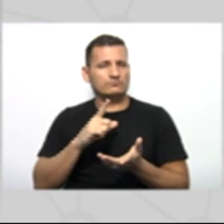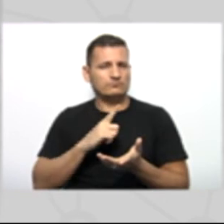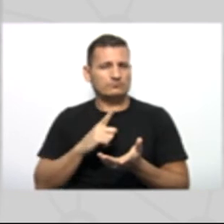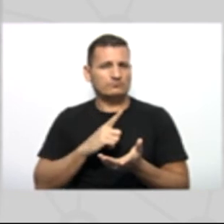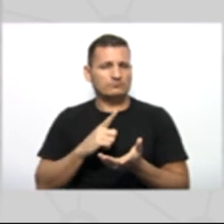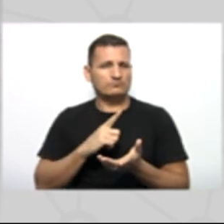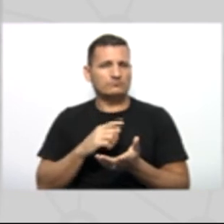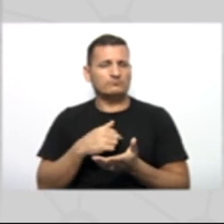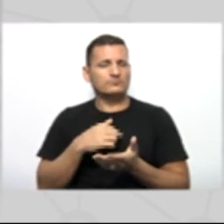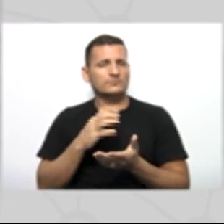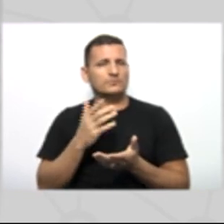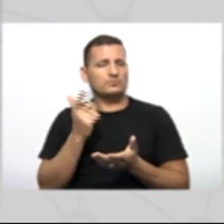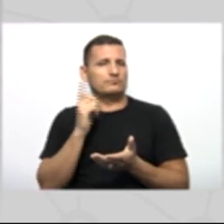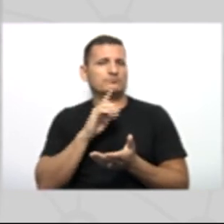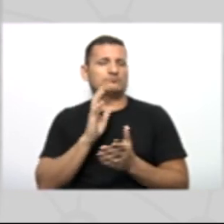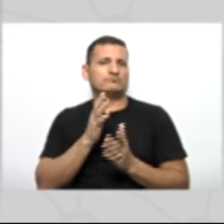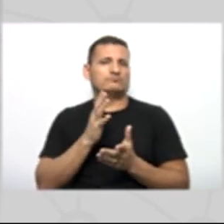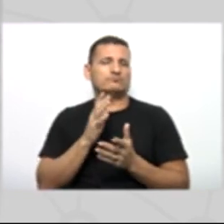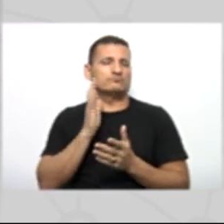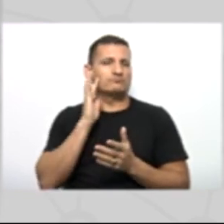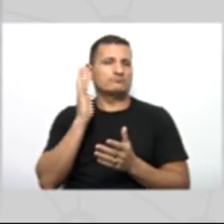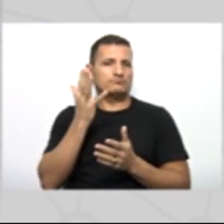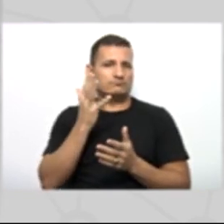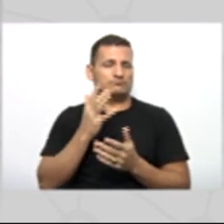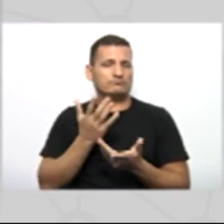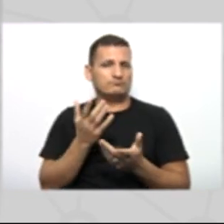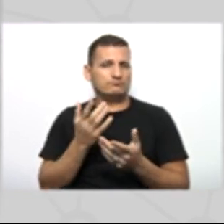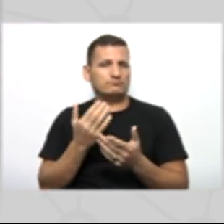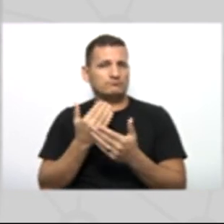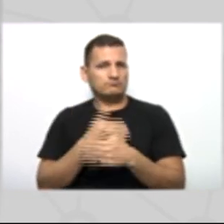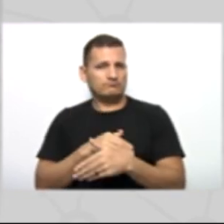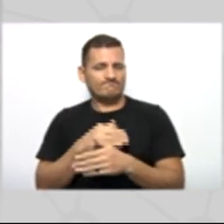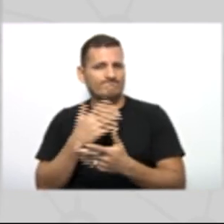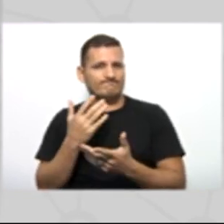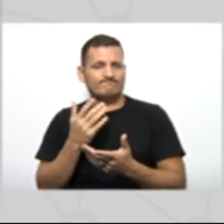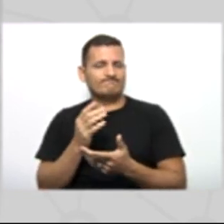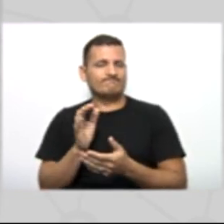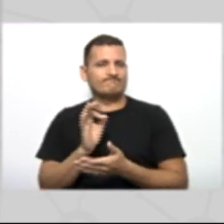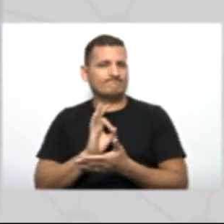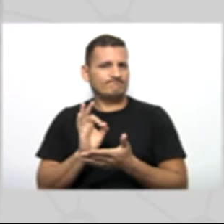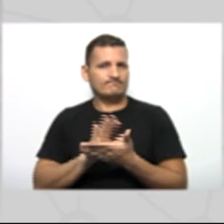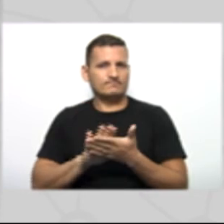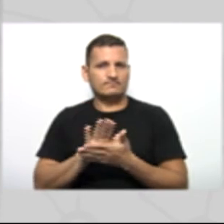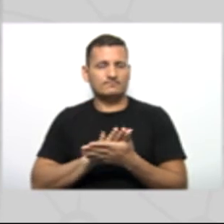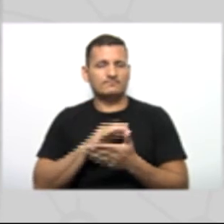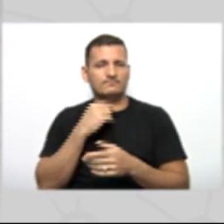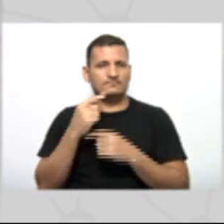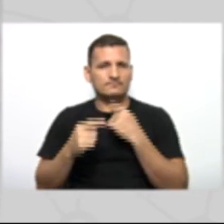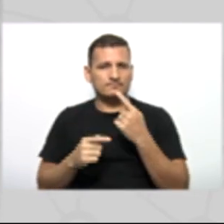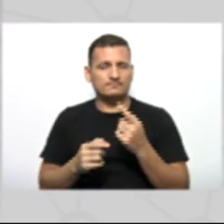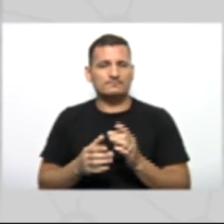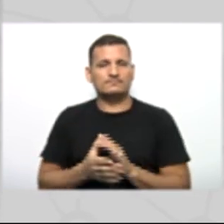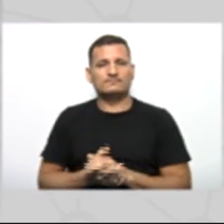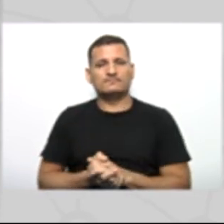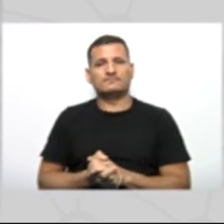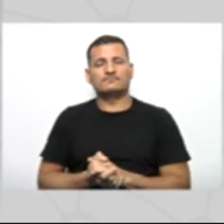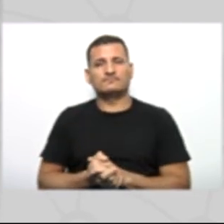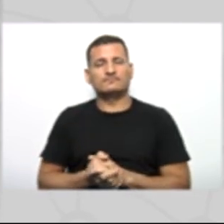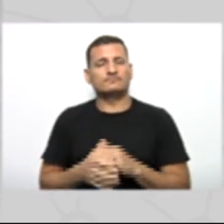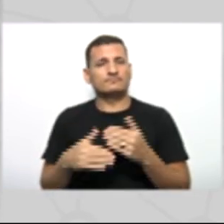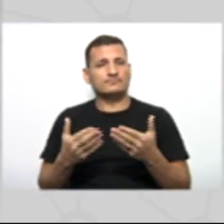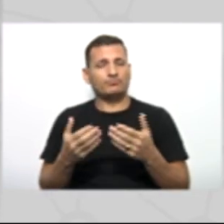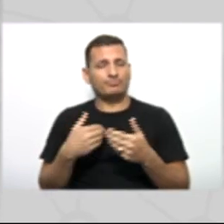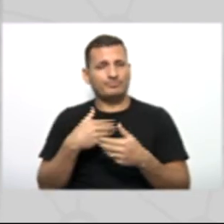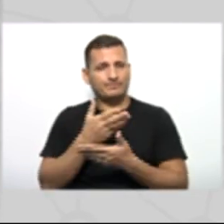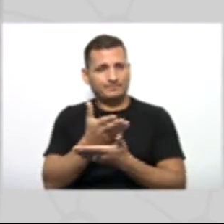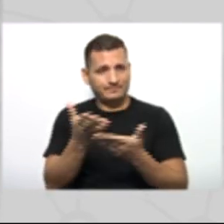tenham conseguido tirar, para na hora da prova não ter nenhuma dessas dúvidas repetidas. E, pessoal, só posso desejar a